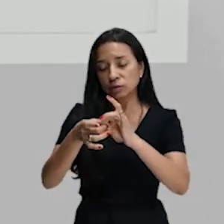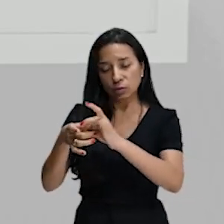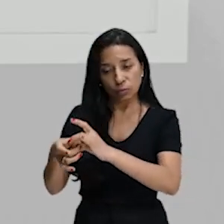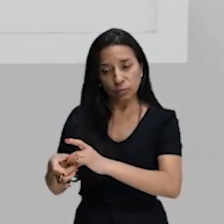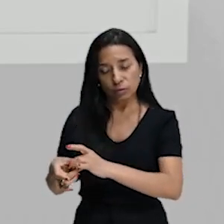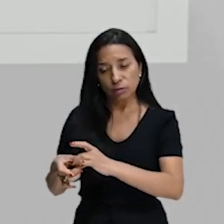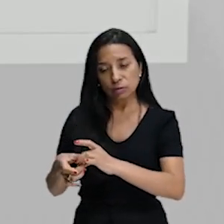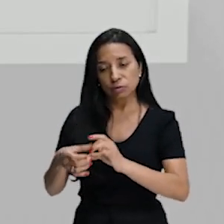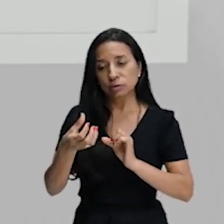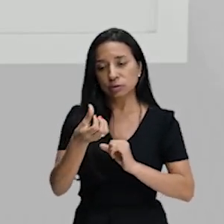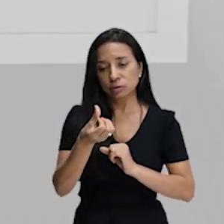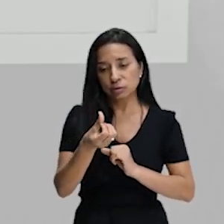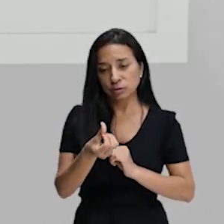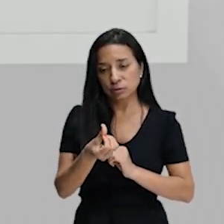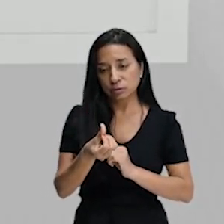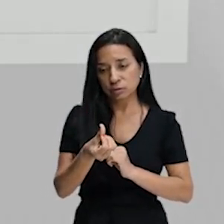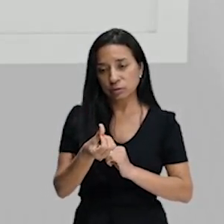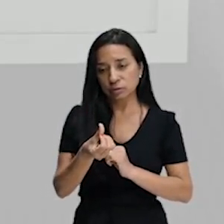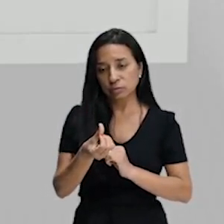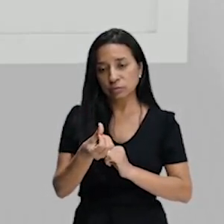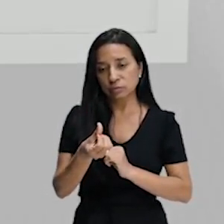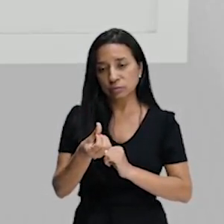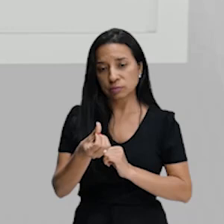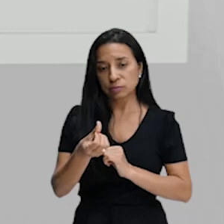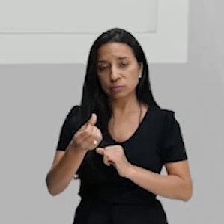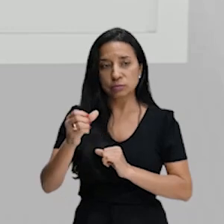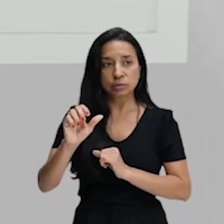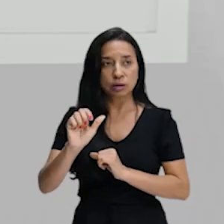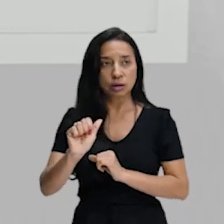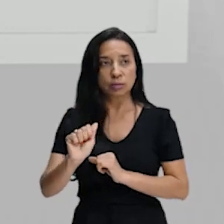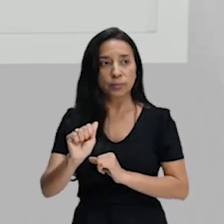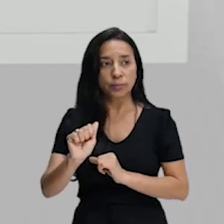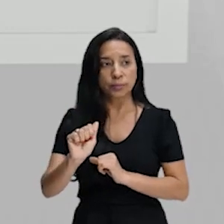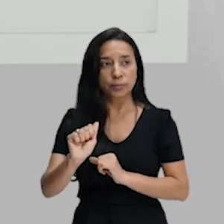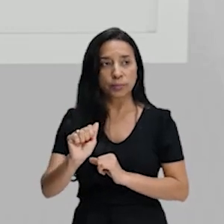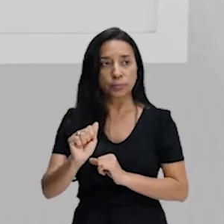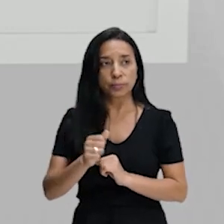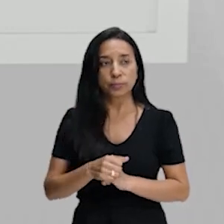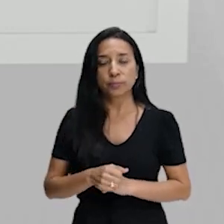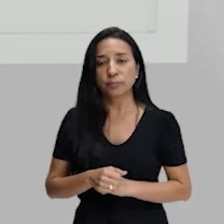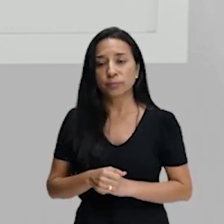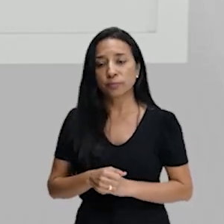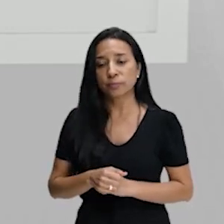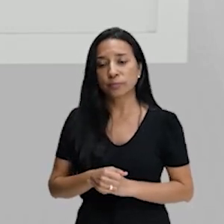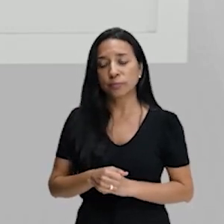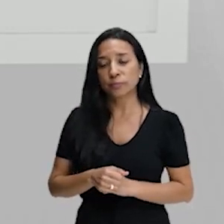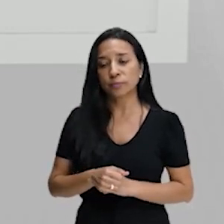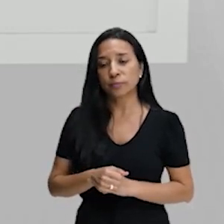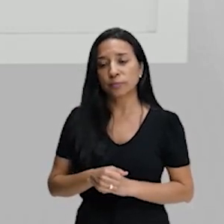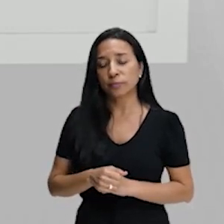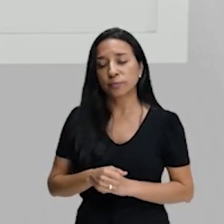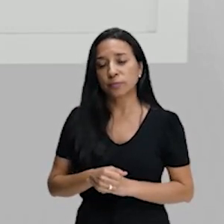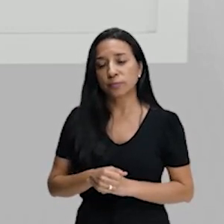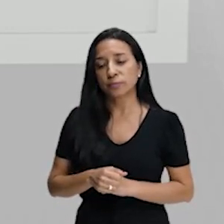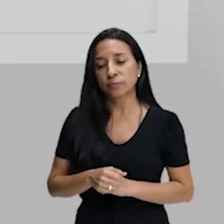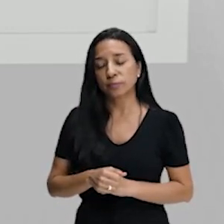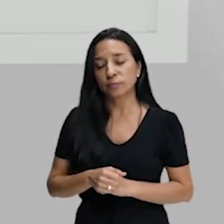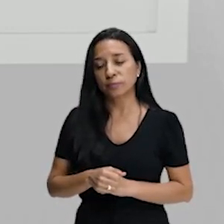6 amperes, não é isso? A distância D, né? D é